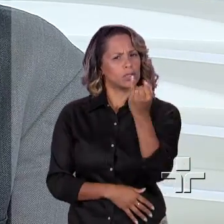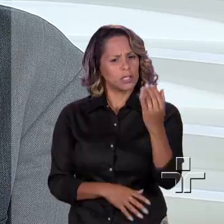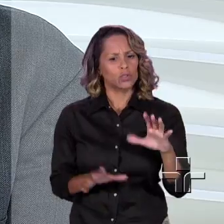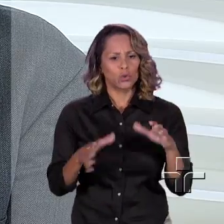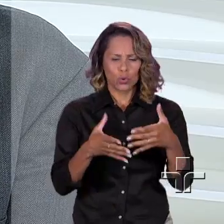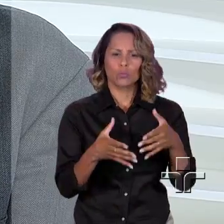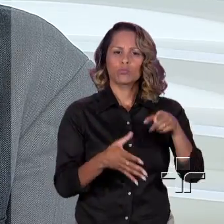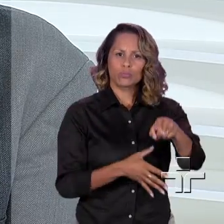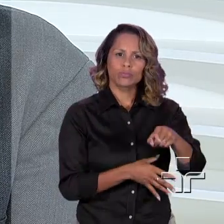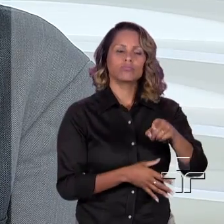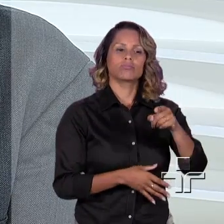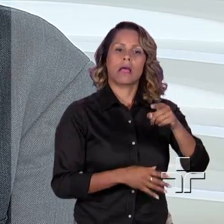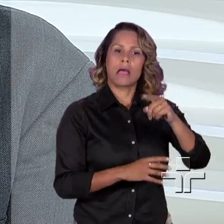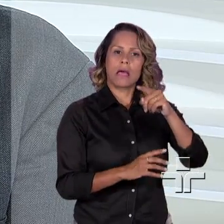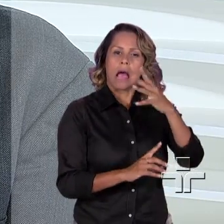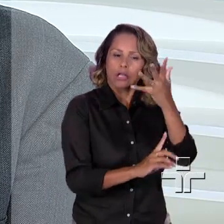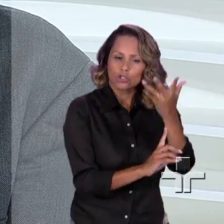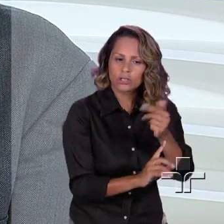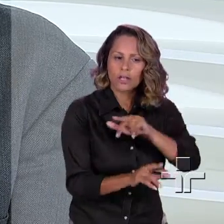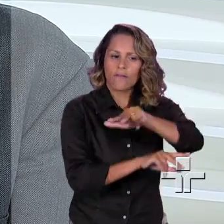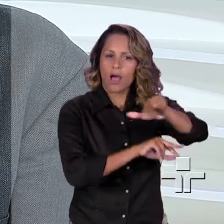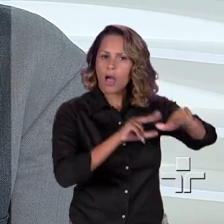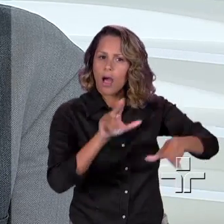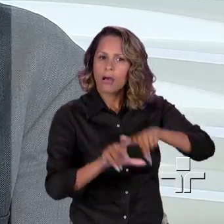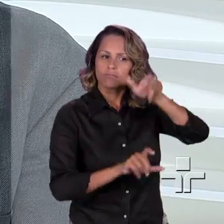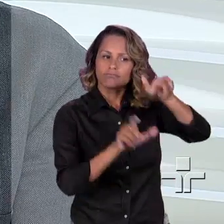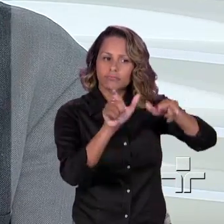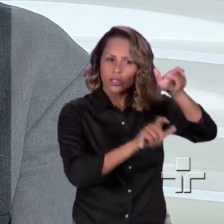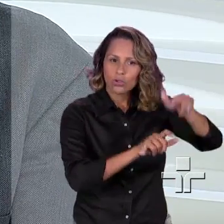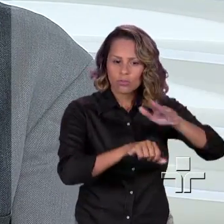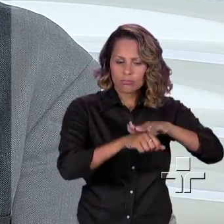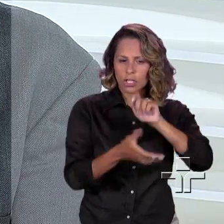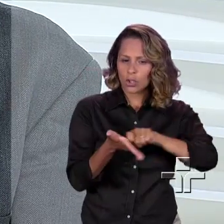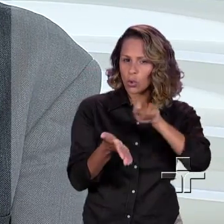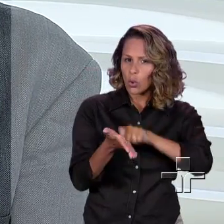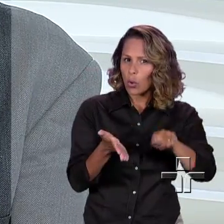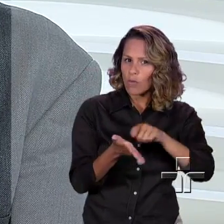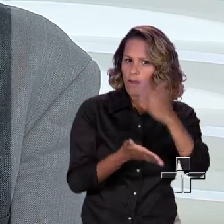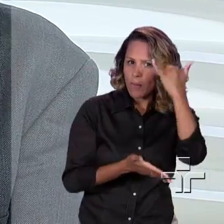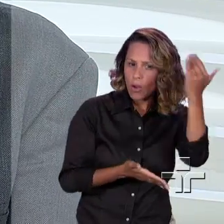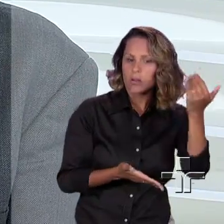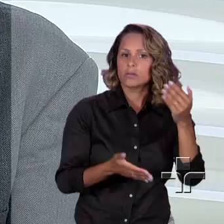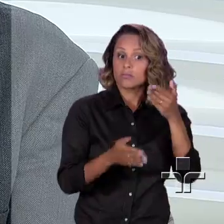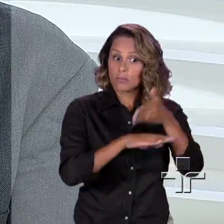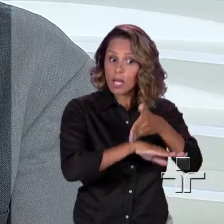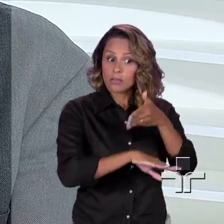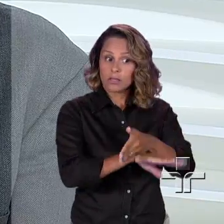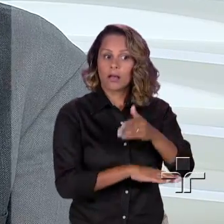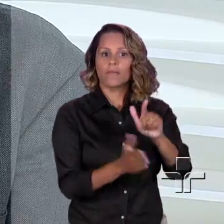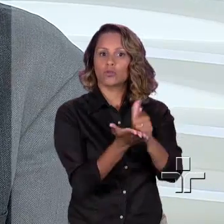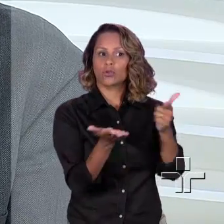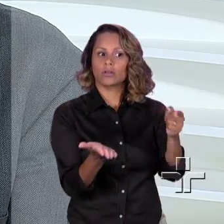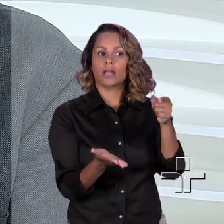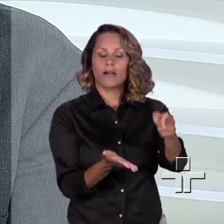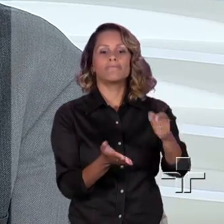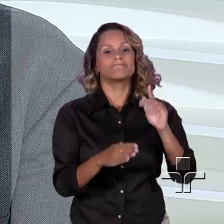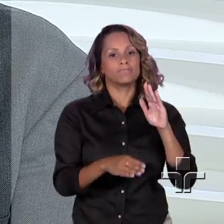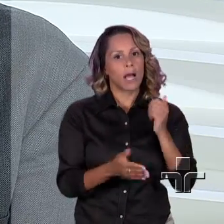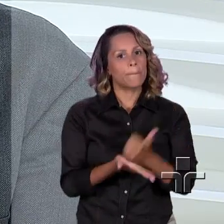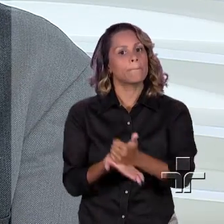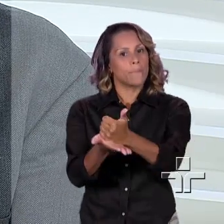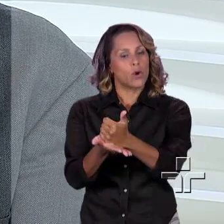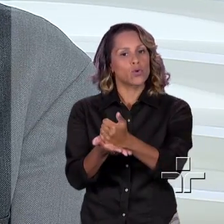intelectuais, artistas, escritores que participaram. E foi um jornal fundamental para iniciar o